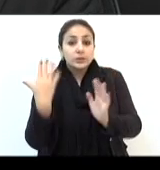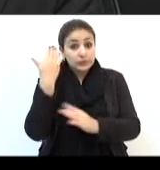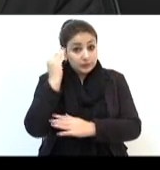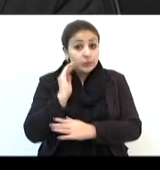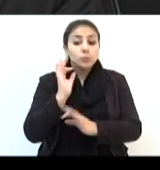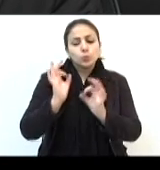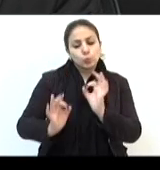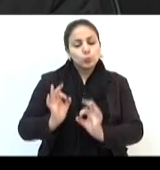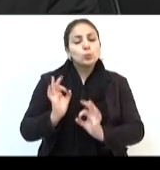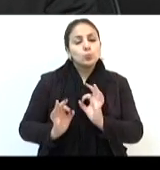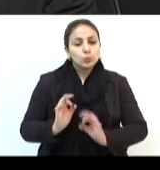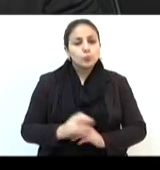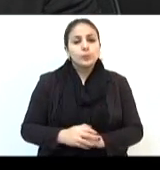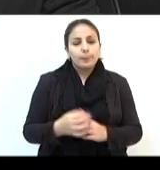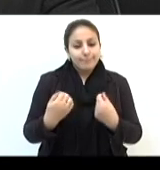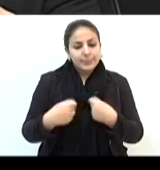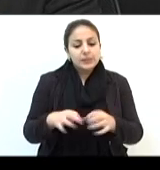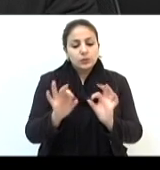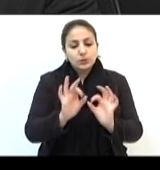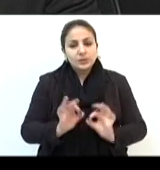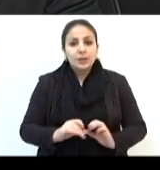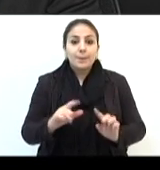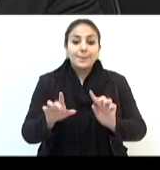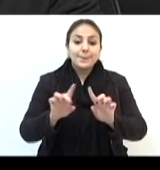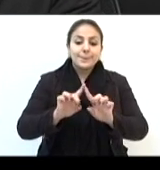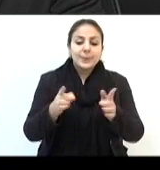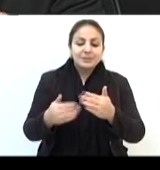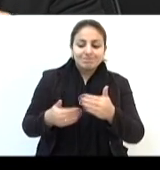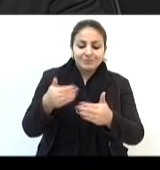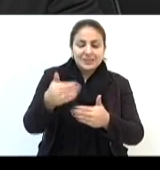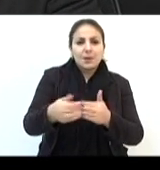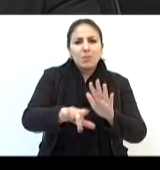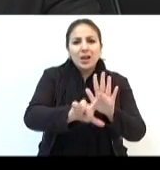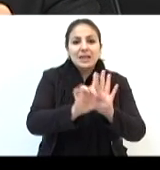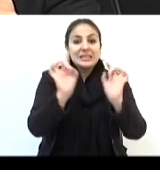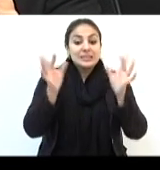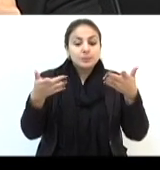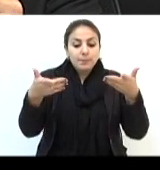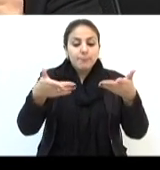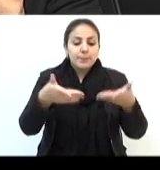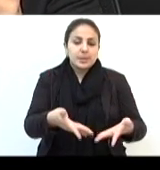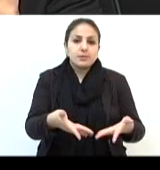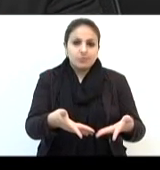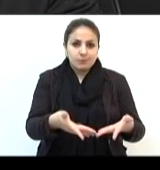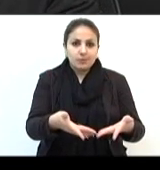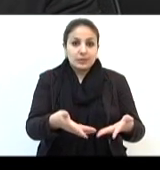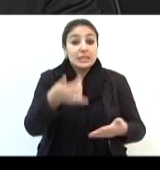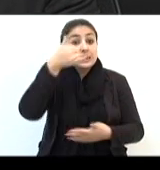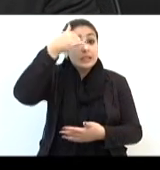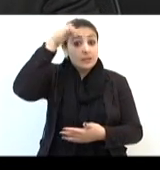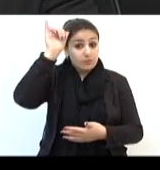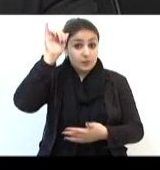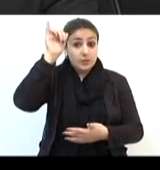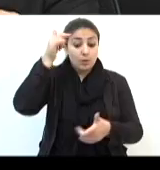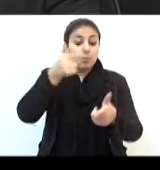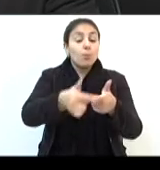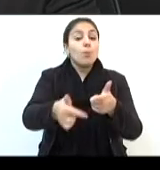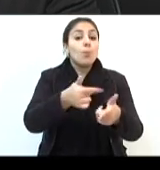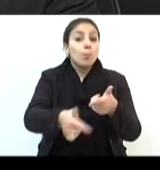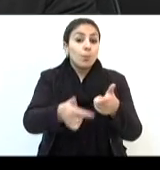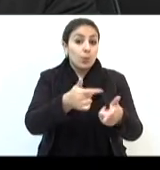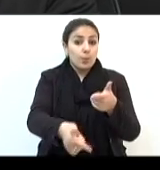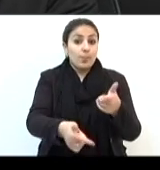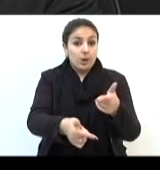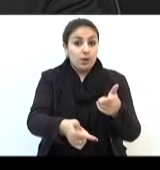entendemos plenamente justas, mas nós temos que avançar para uma legislação específica e que impeça abusos, tanto